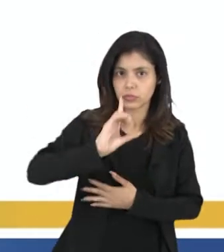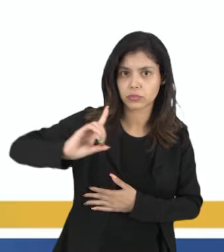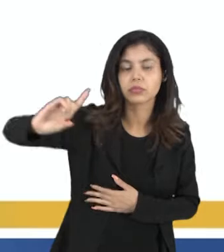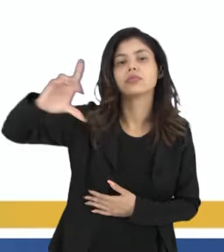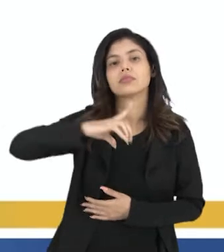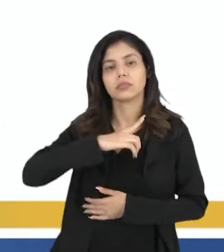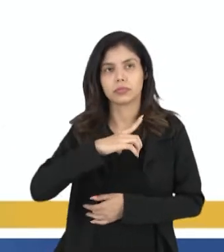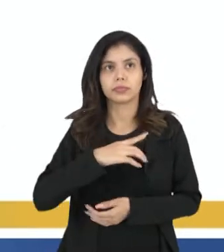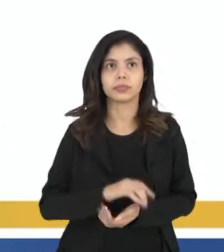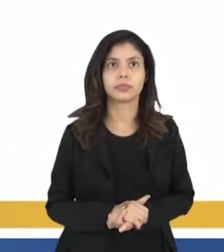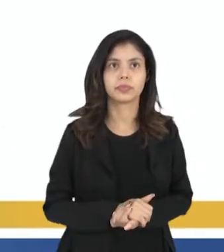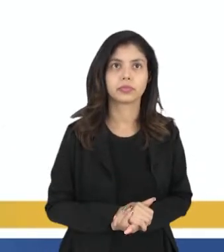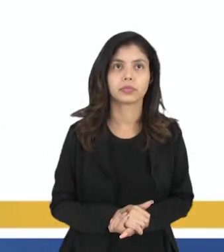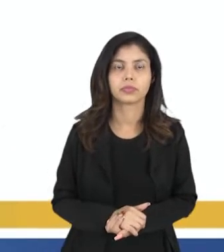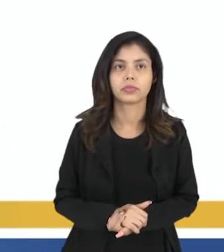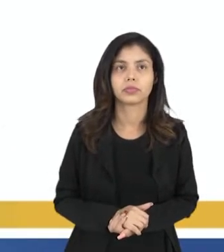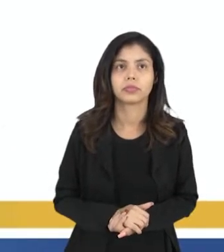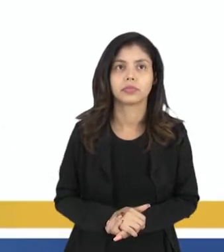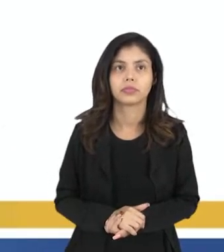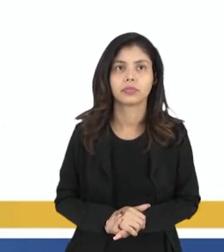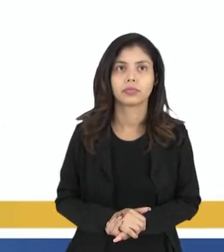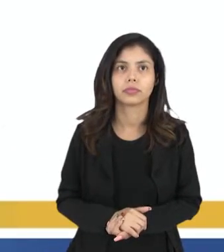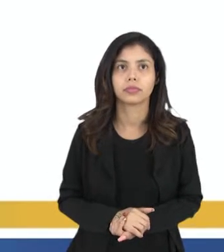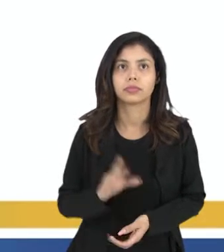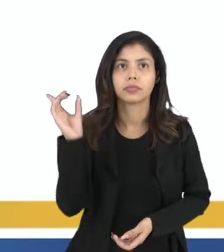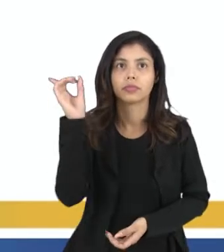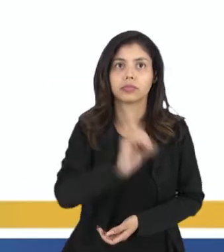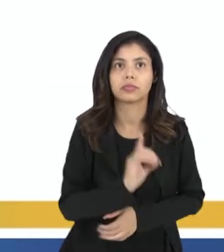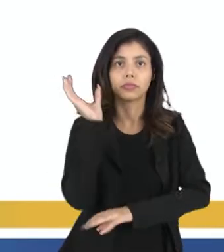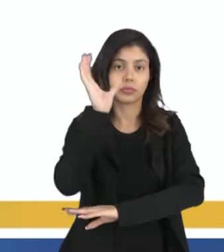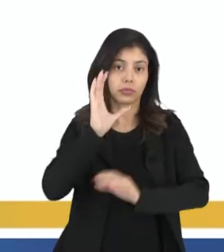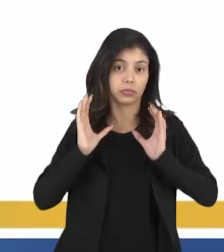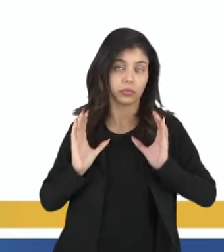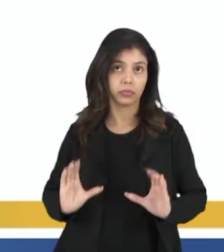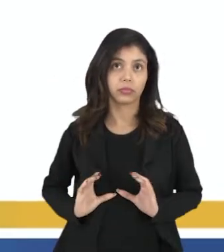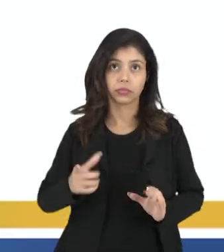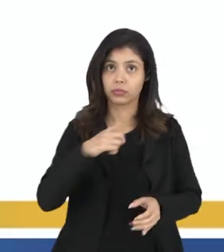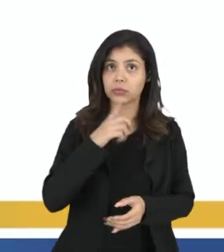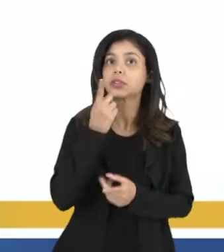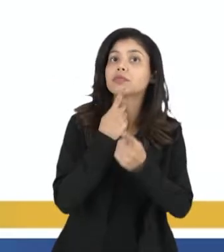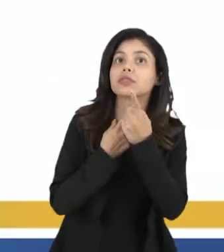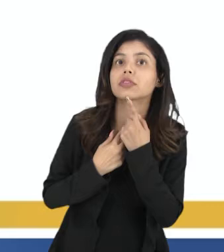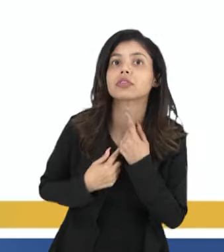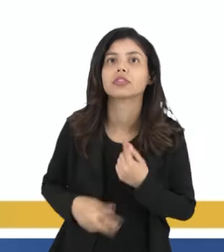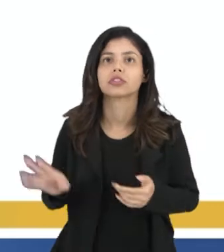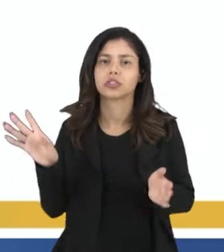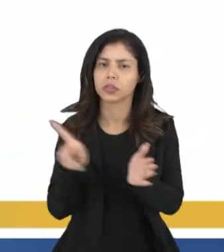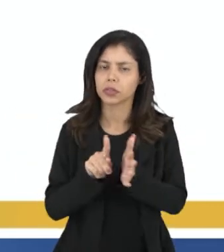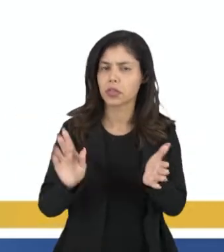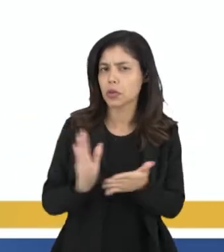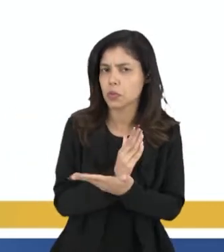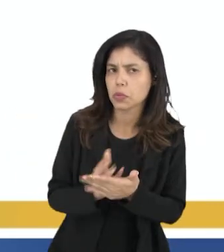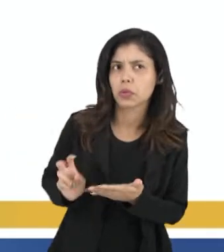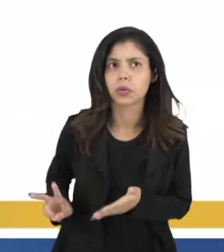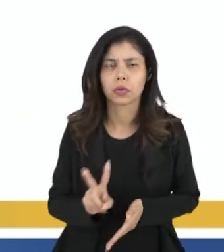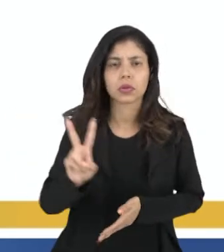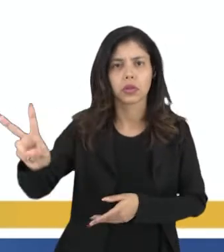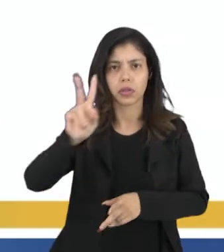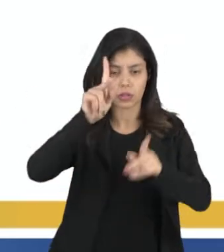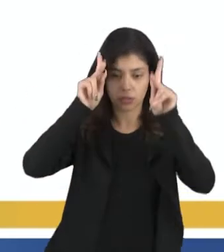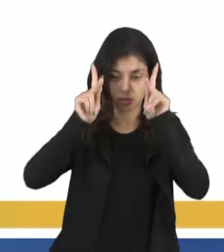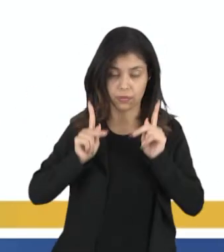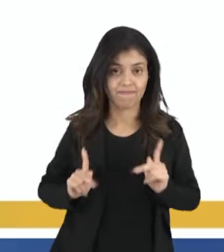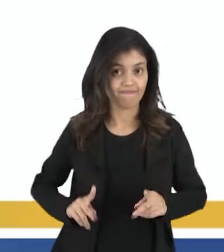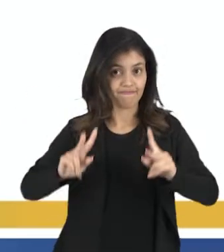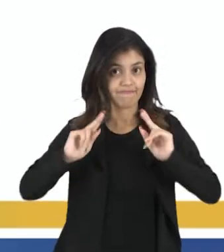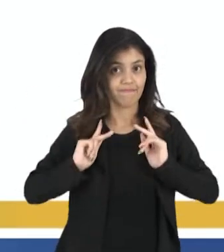Deus tem esse livre-arbítrio, né? Então, direito do cidadão exercer sua vontade de acordo com seus valores